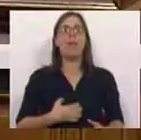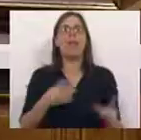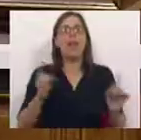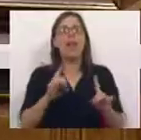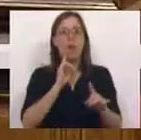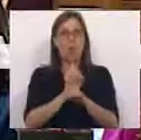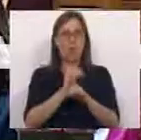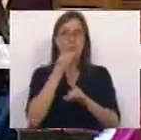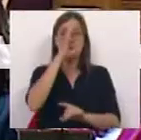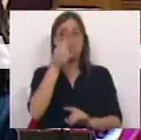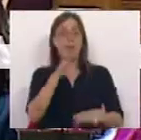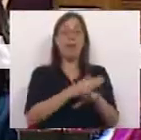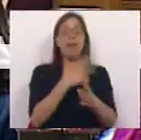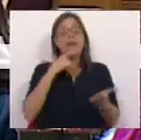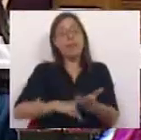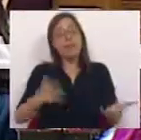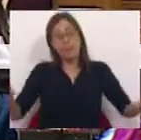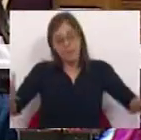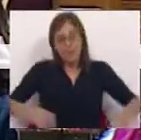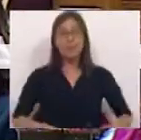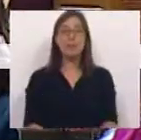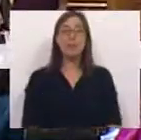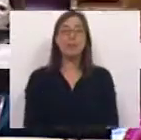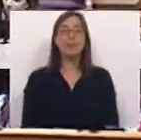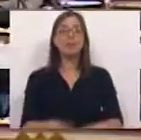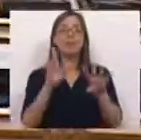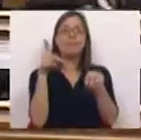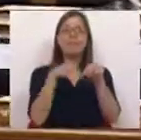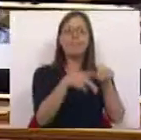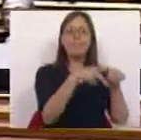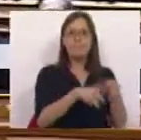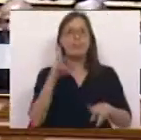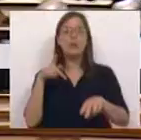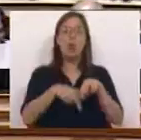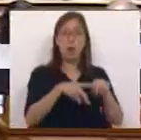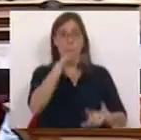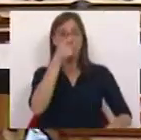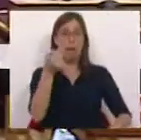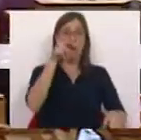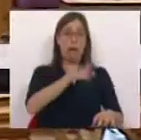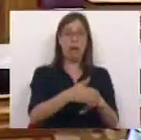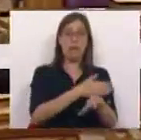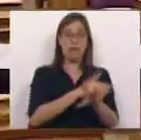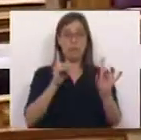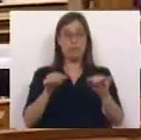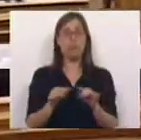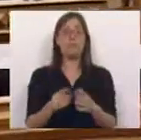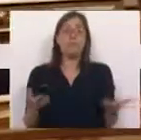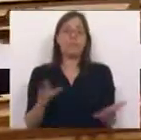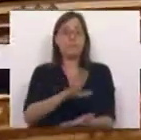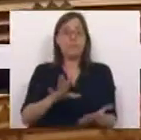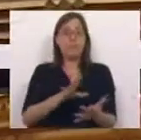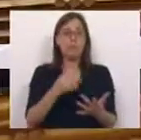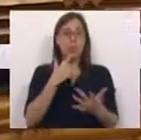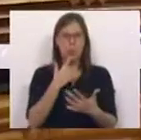incomodados quando nos referimos ao Governo anterior. É verdade. Mas os cortes do Governo anterior foram de tal ordem